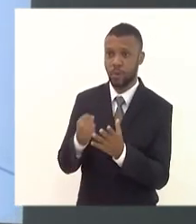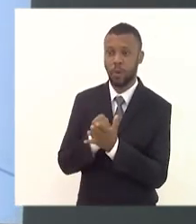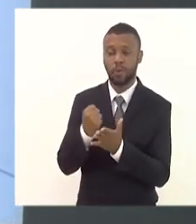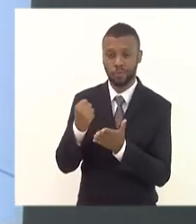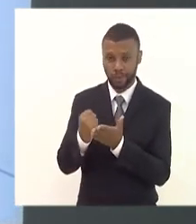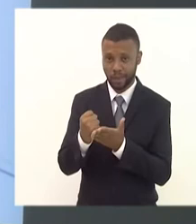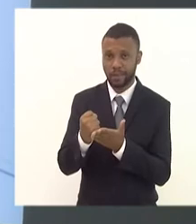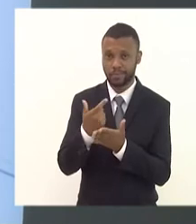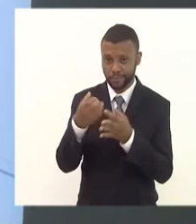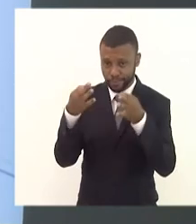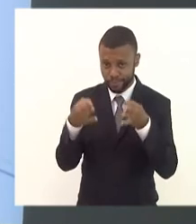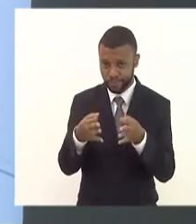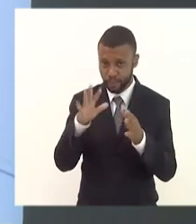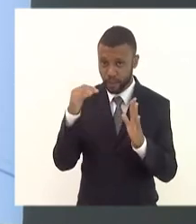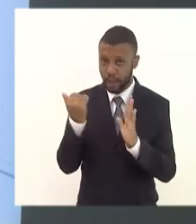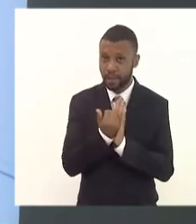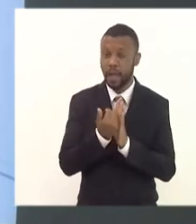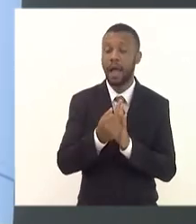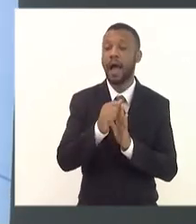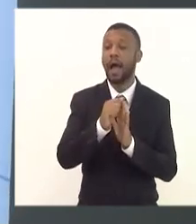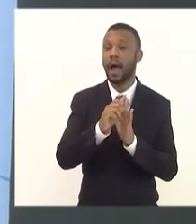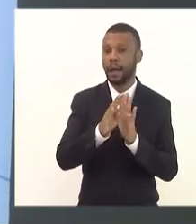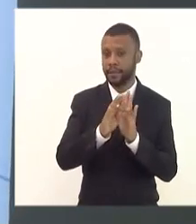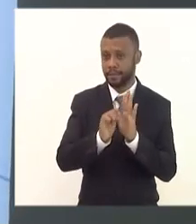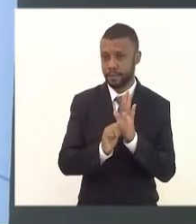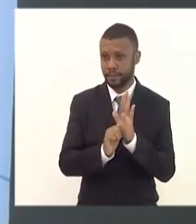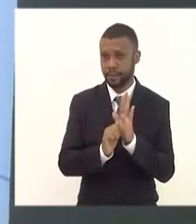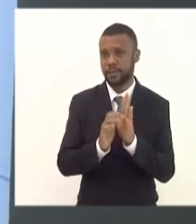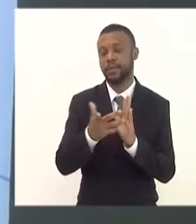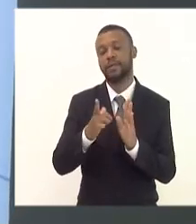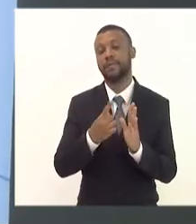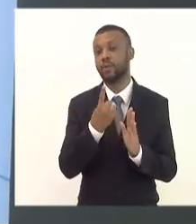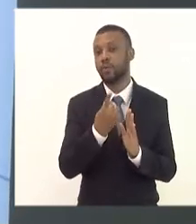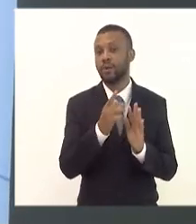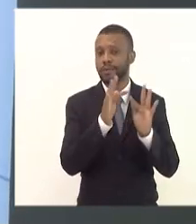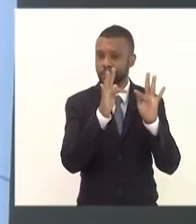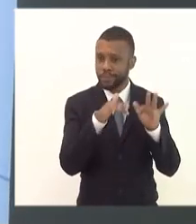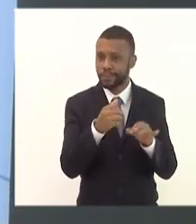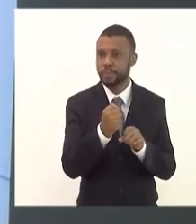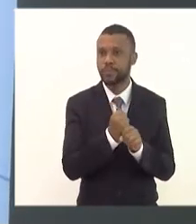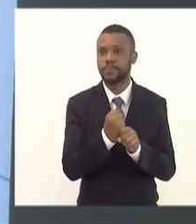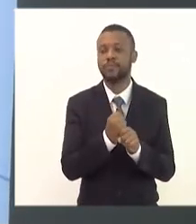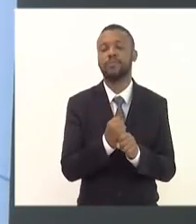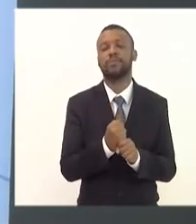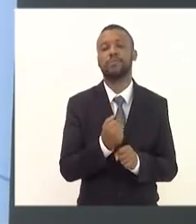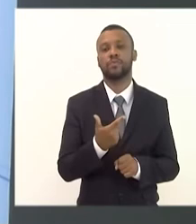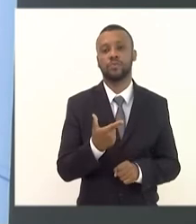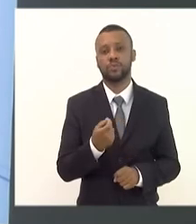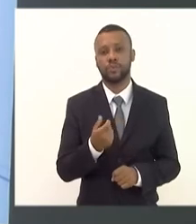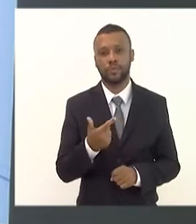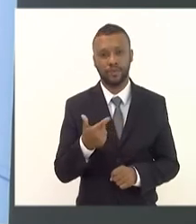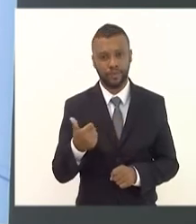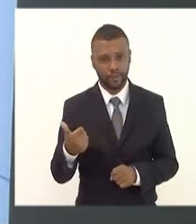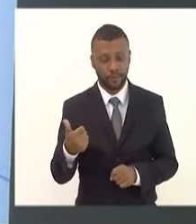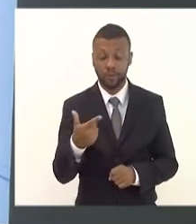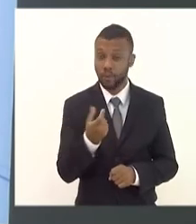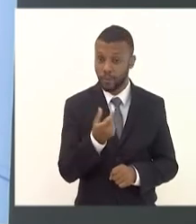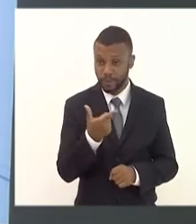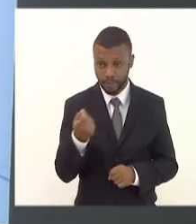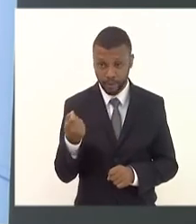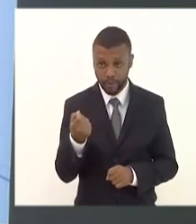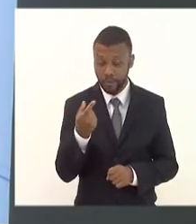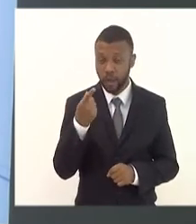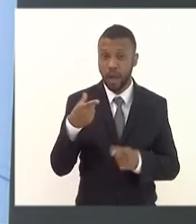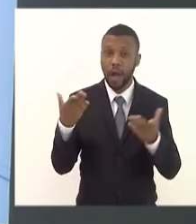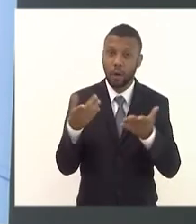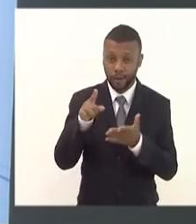É, adesão à ata. Já teve um, foi encerrado em 2020. E agora esse aí já está sendo encerrado